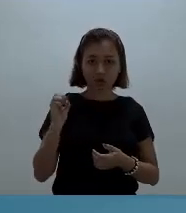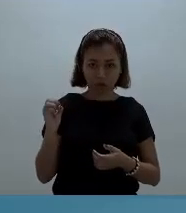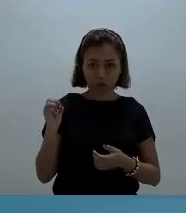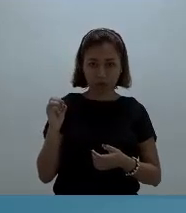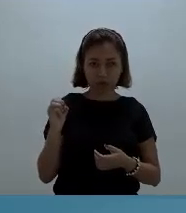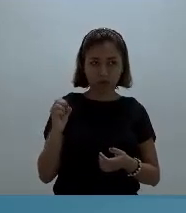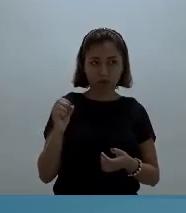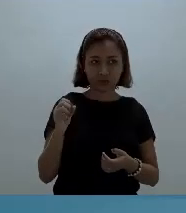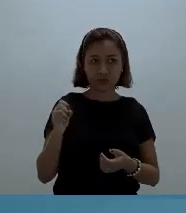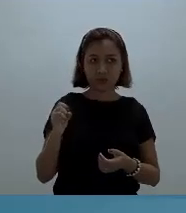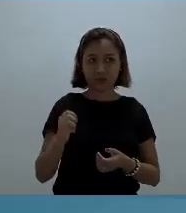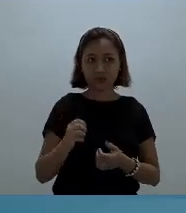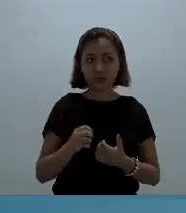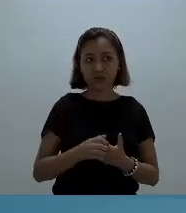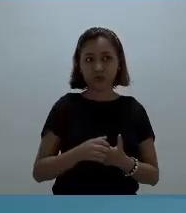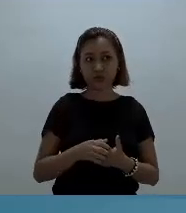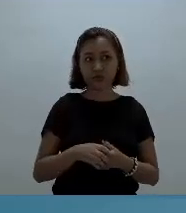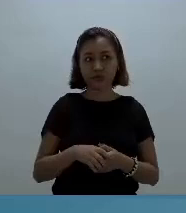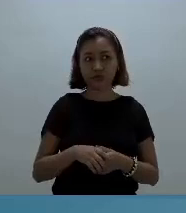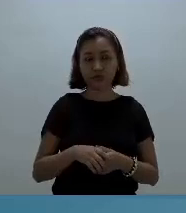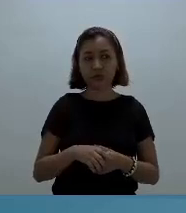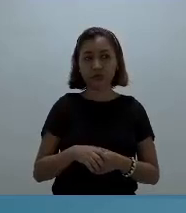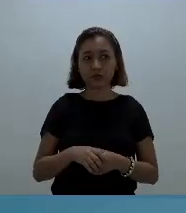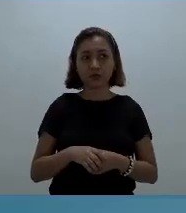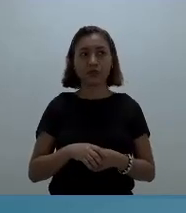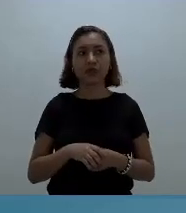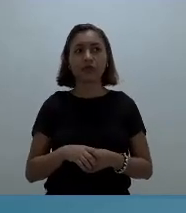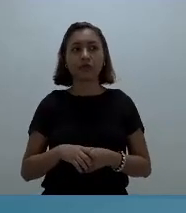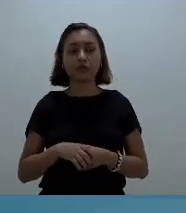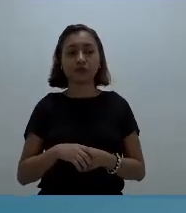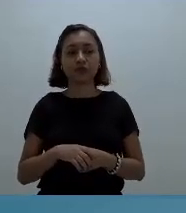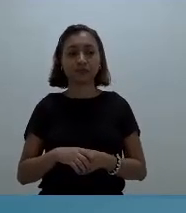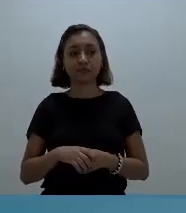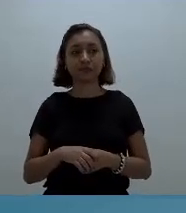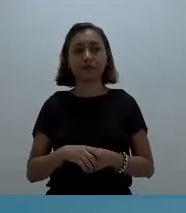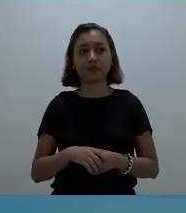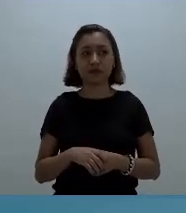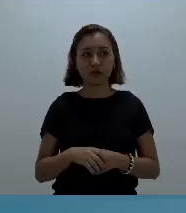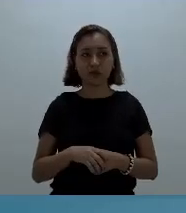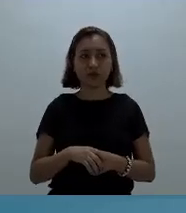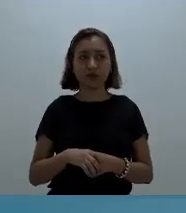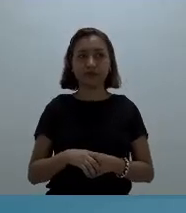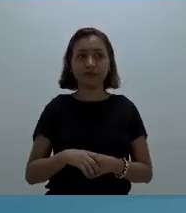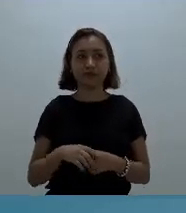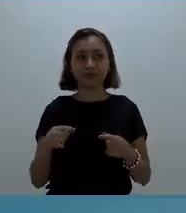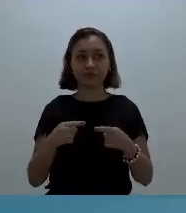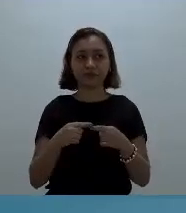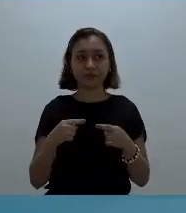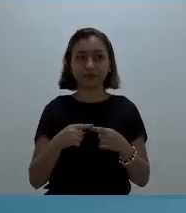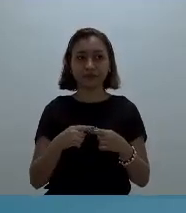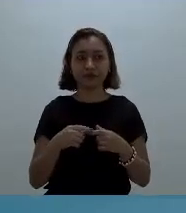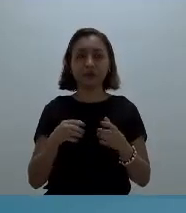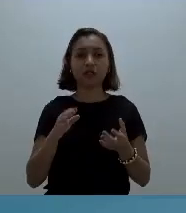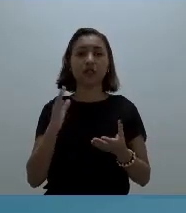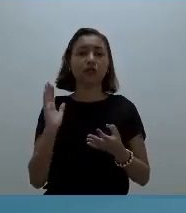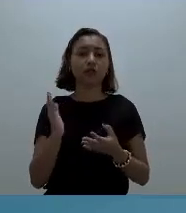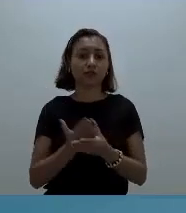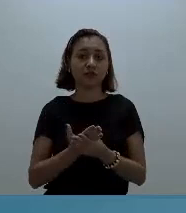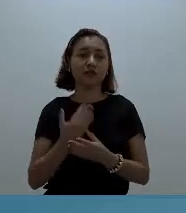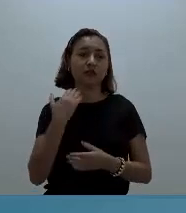adaptação, e também a adaptação quanto à duração do processo do magistrado, do afastamento.